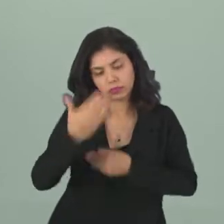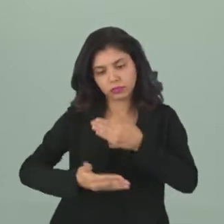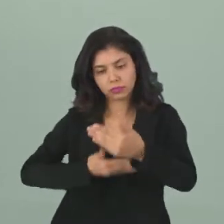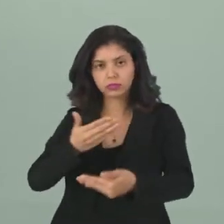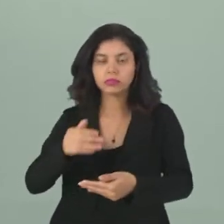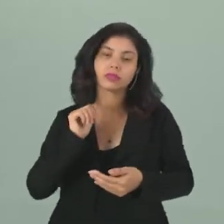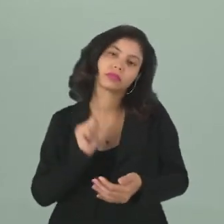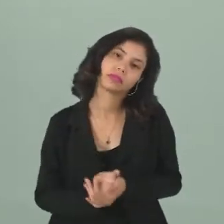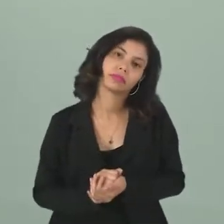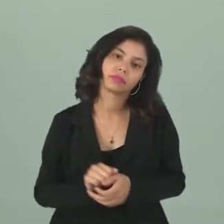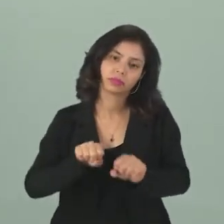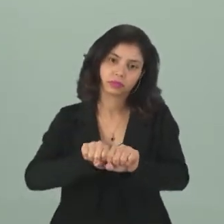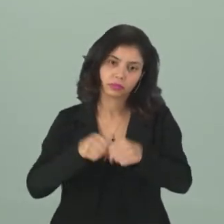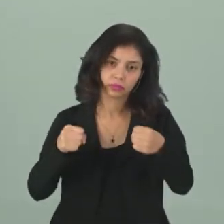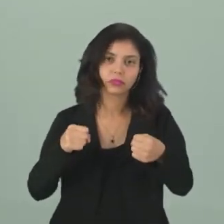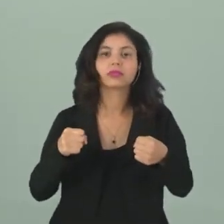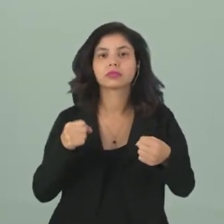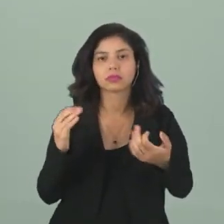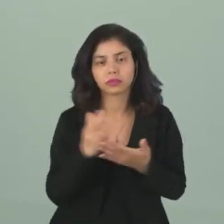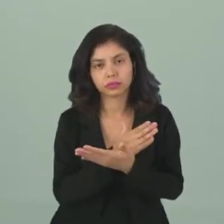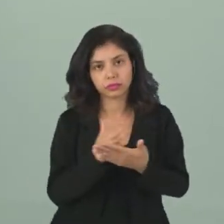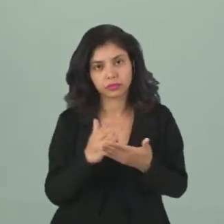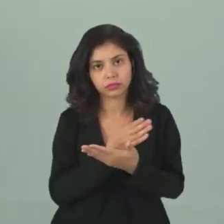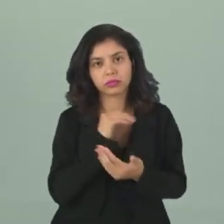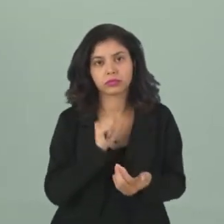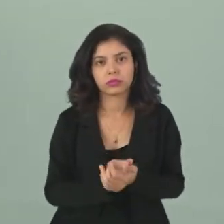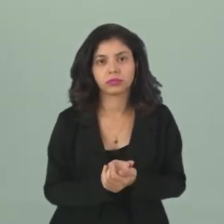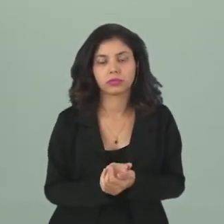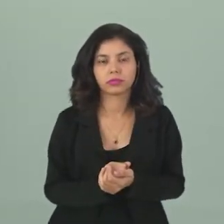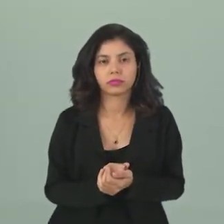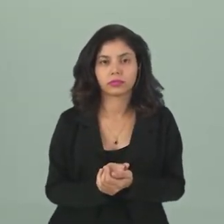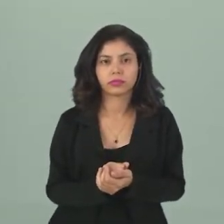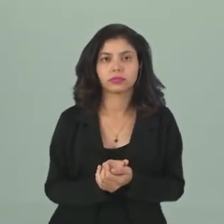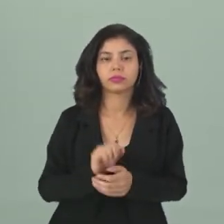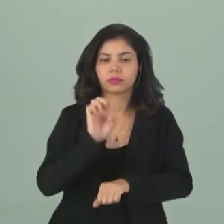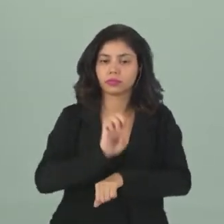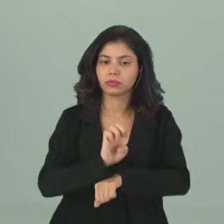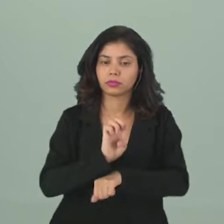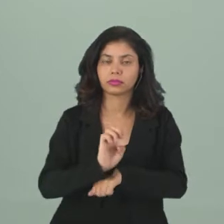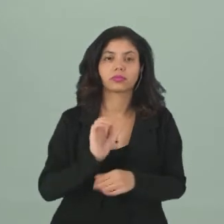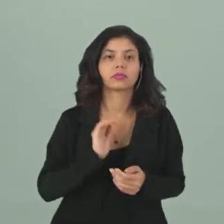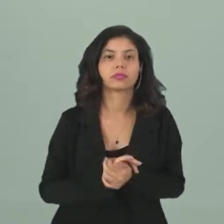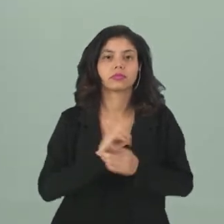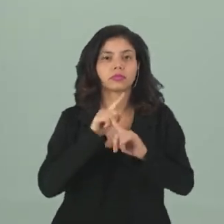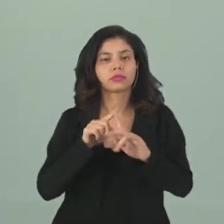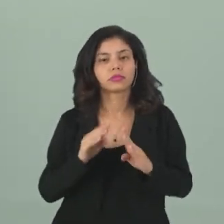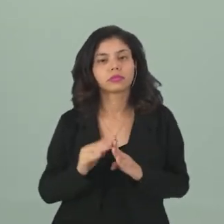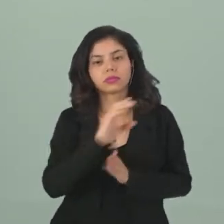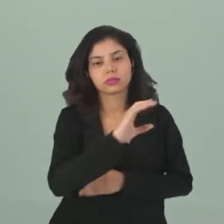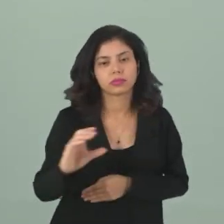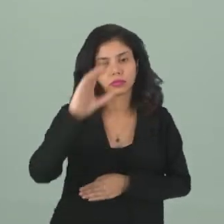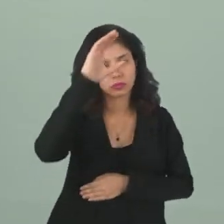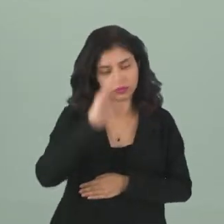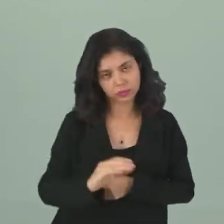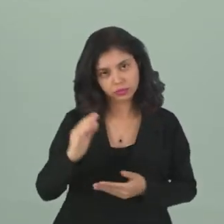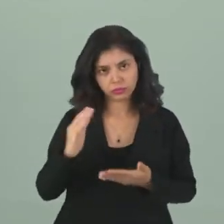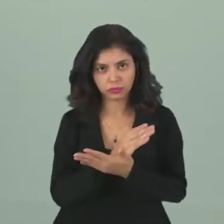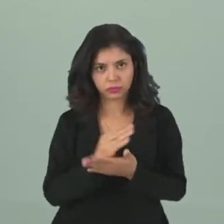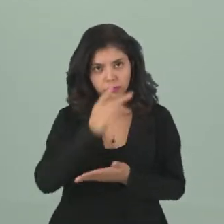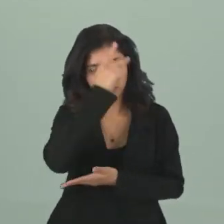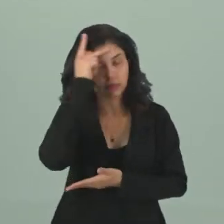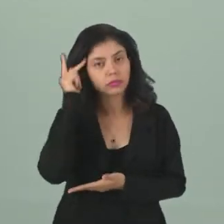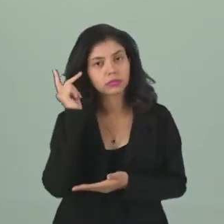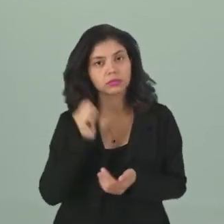processo de rompimento de alguns estados com a Igreja Católica e de algumas